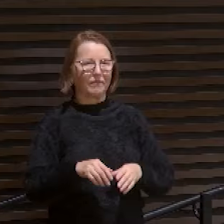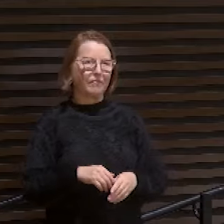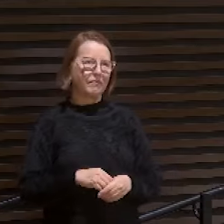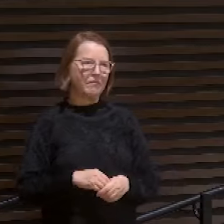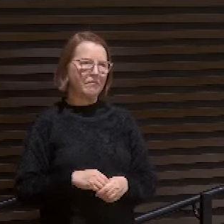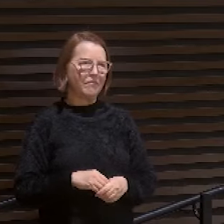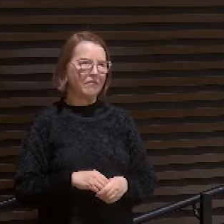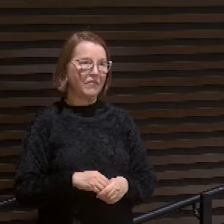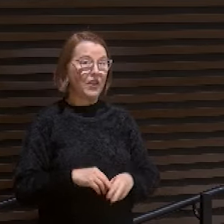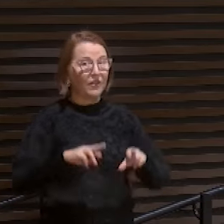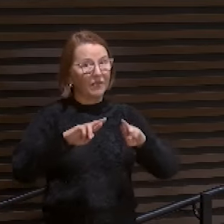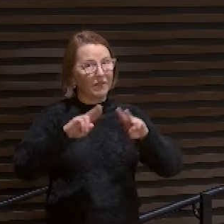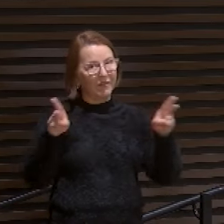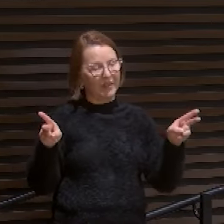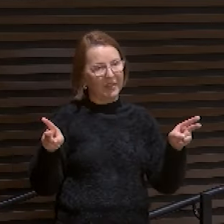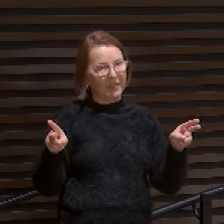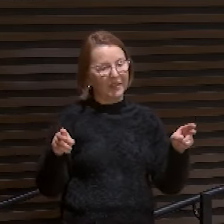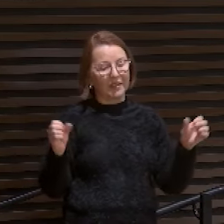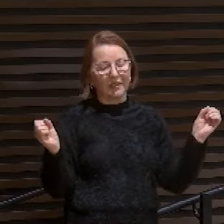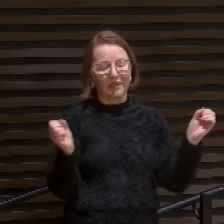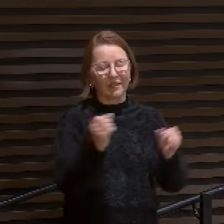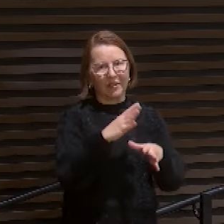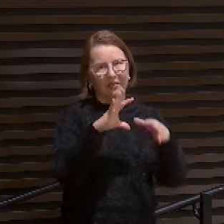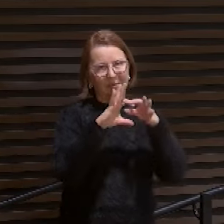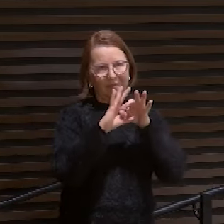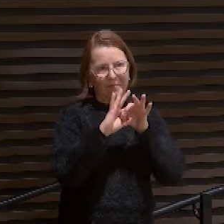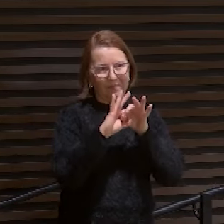Ela é diferente da nova aliança.